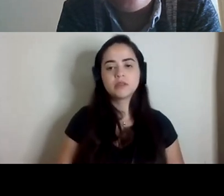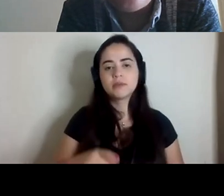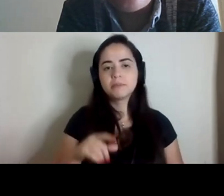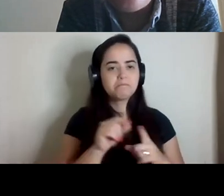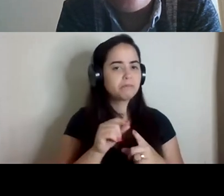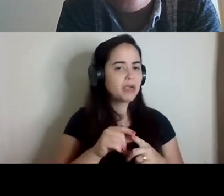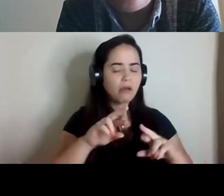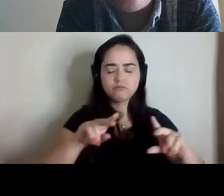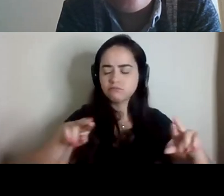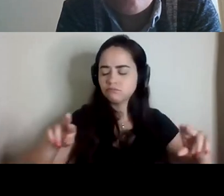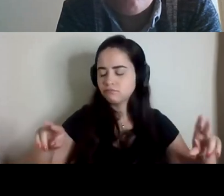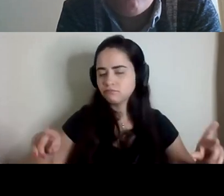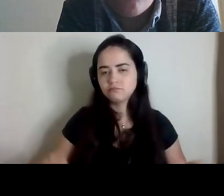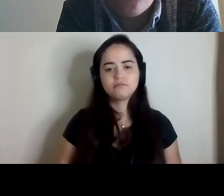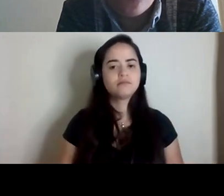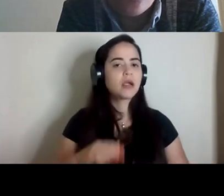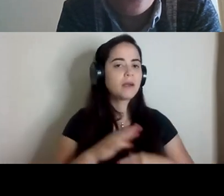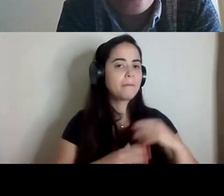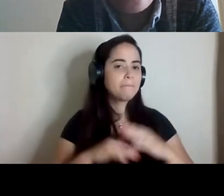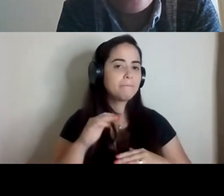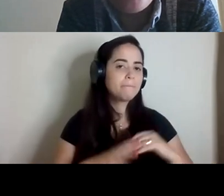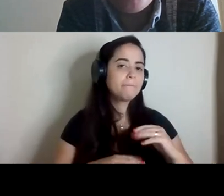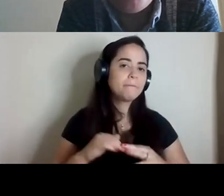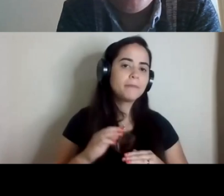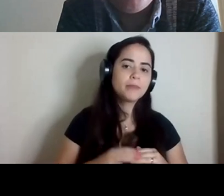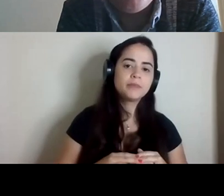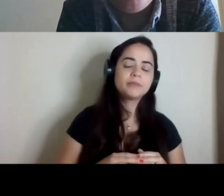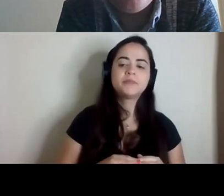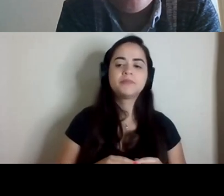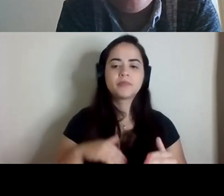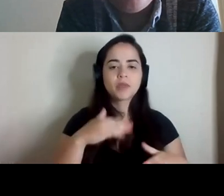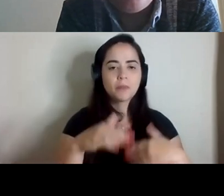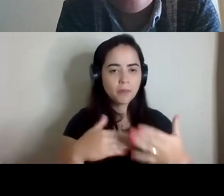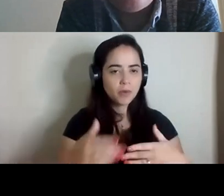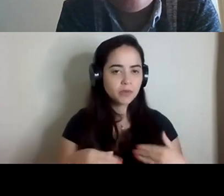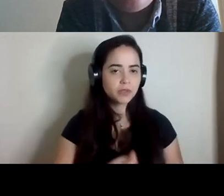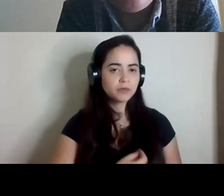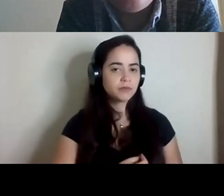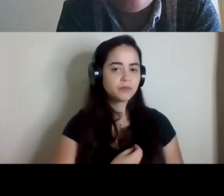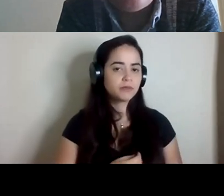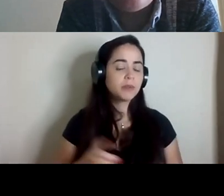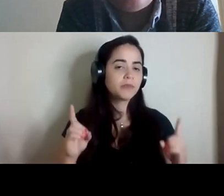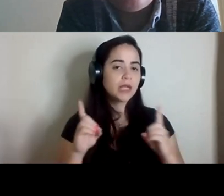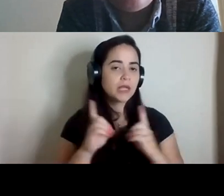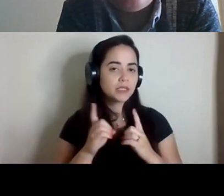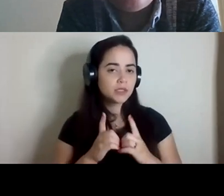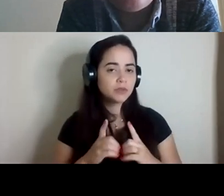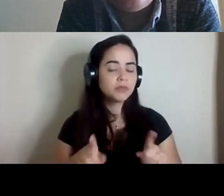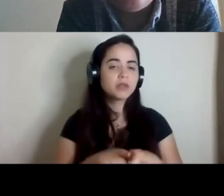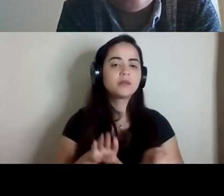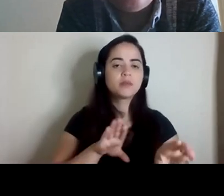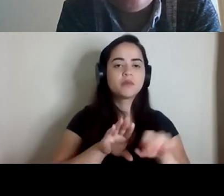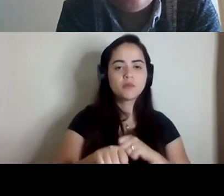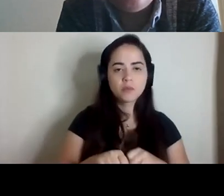palavras, esses processos que a gente vive, né? Tanto do atendimento quanto da formação desses estudantes em